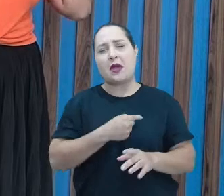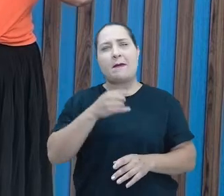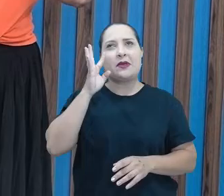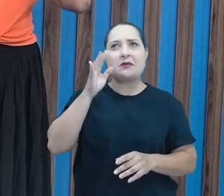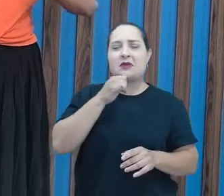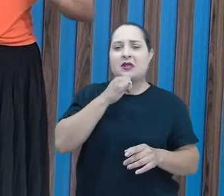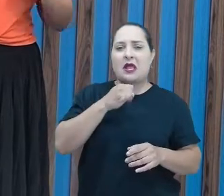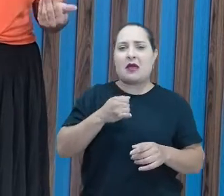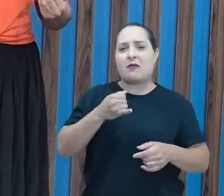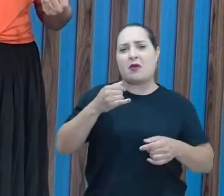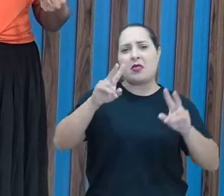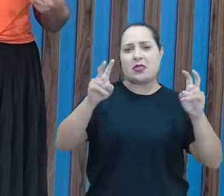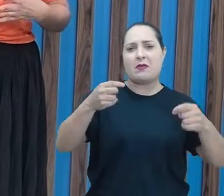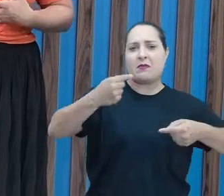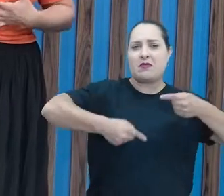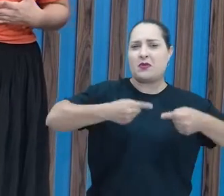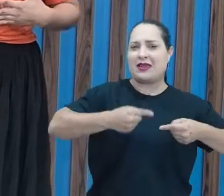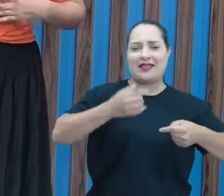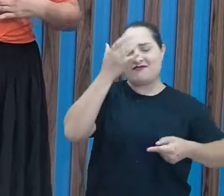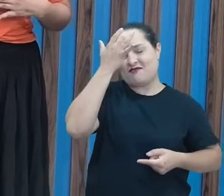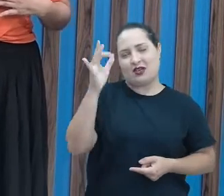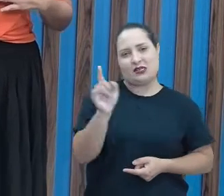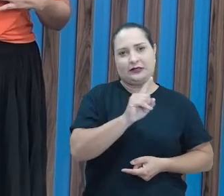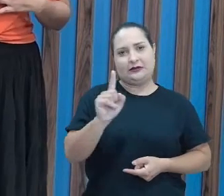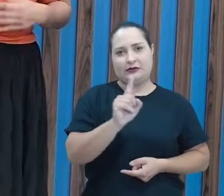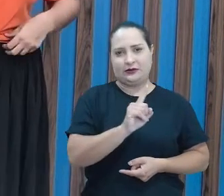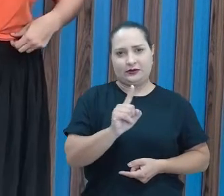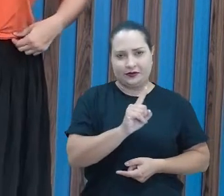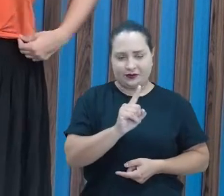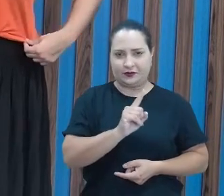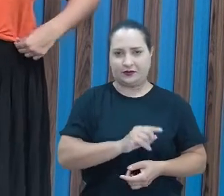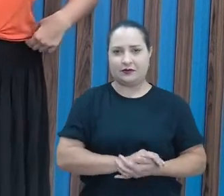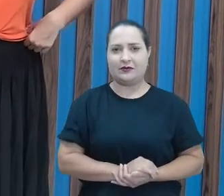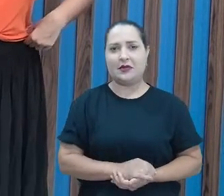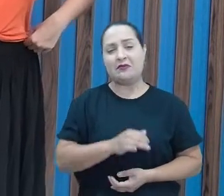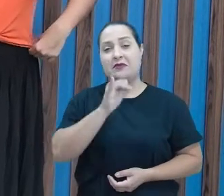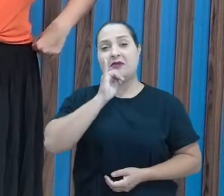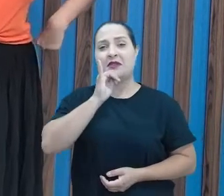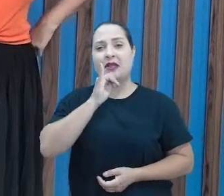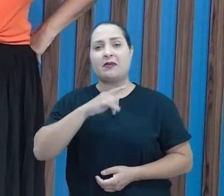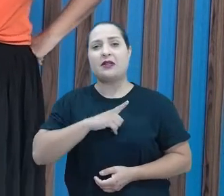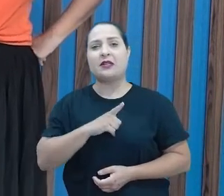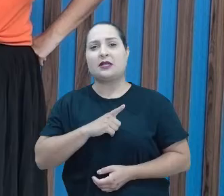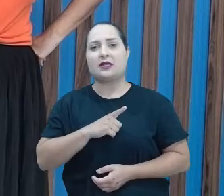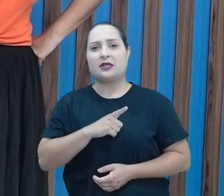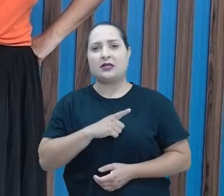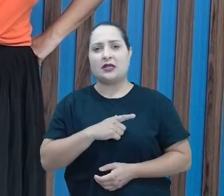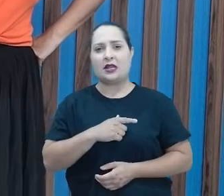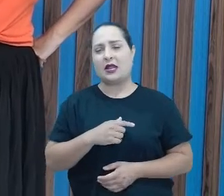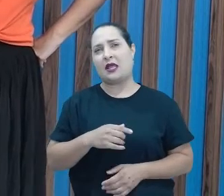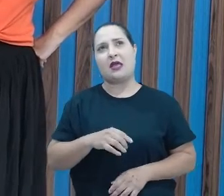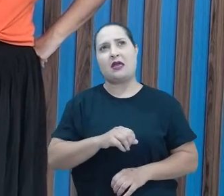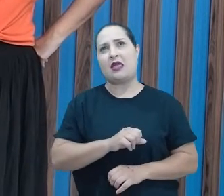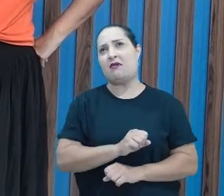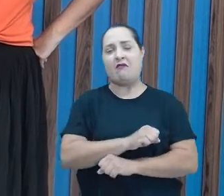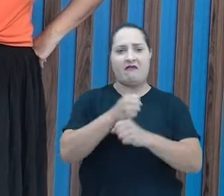políticas, elas não são temas fáceis, né? A gente pode ter... Por exemplo, a gente teve aqui a revolta da vacina.